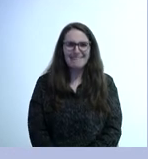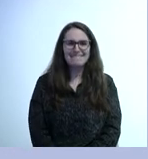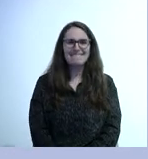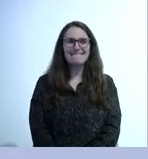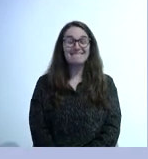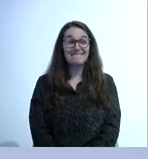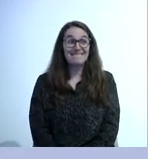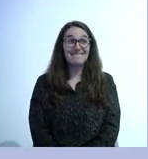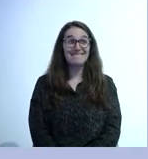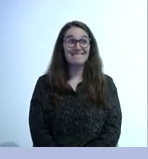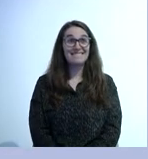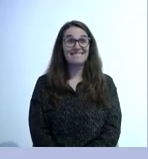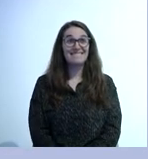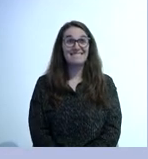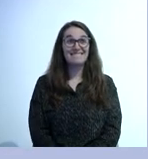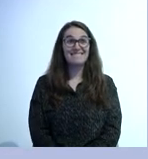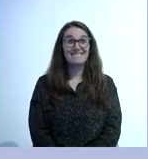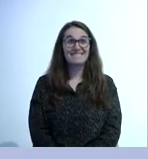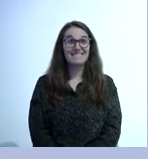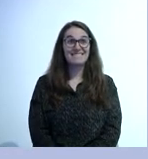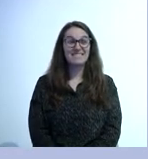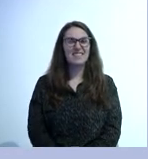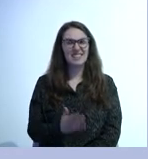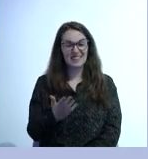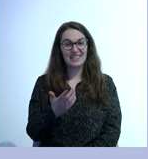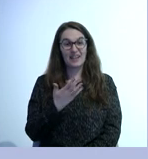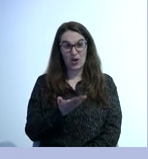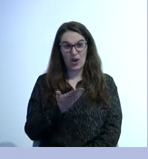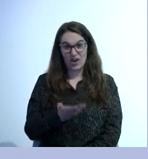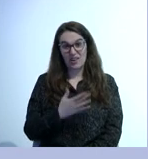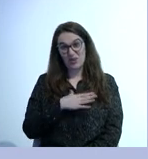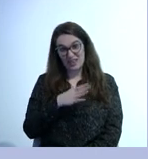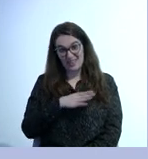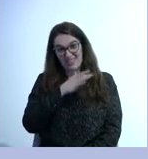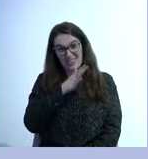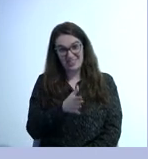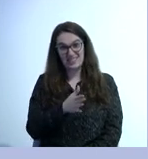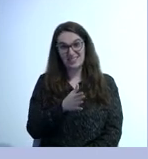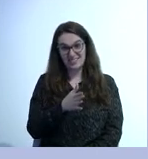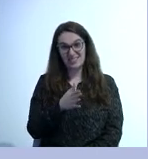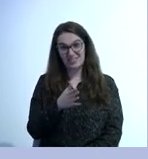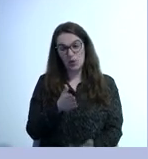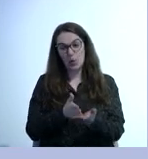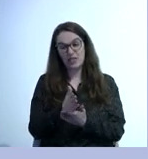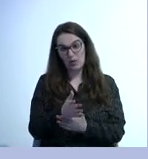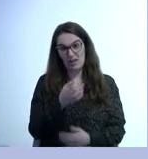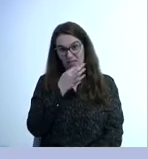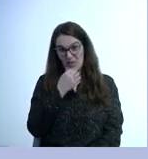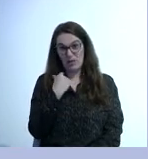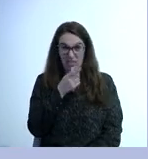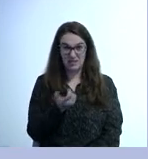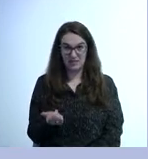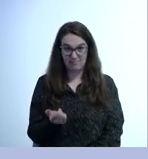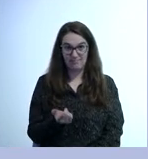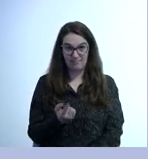Não, eu, o que me apetece agora é prolongar as palavras do João Luís. Do João Luís. Porque